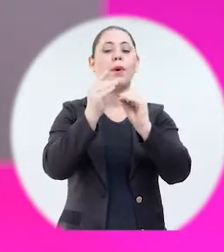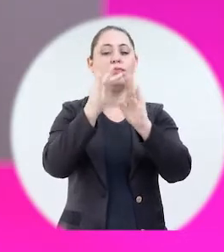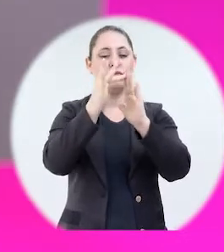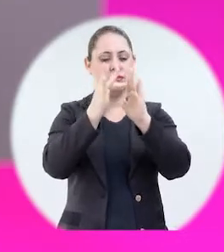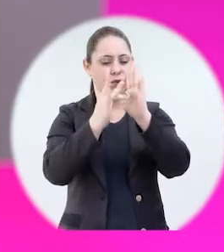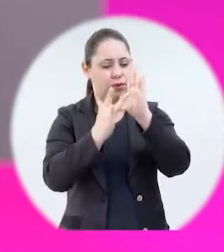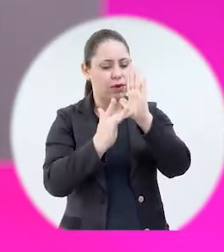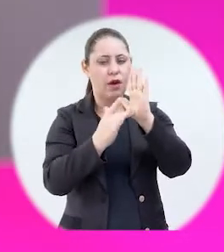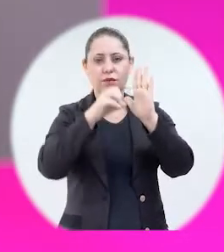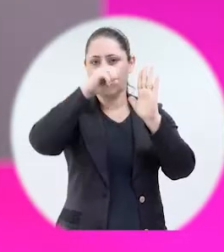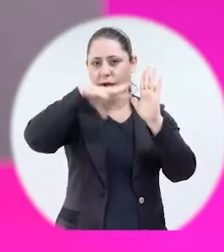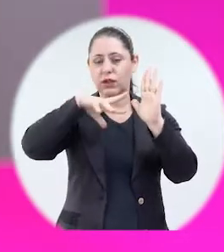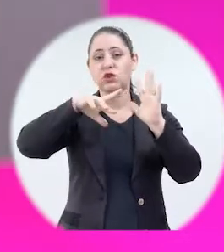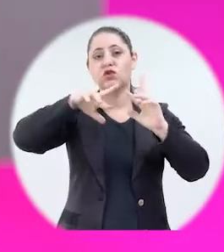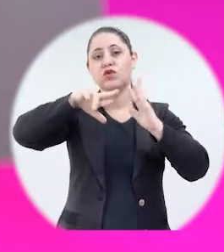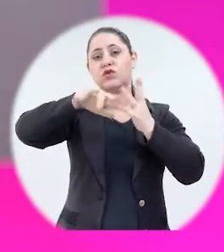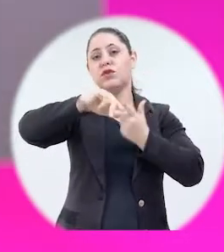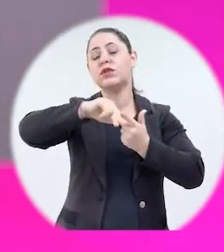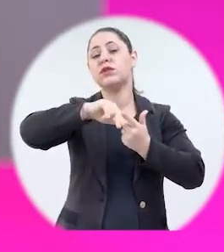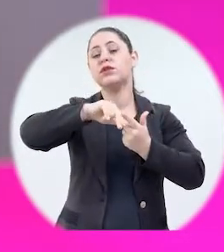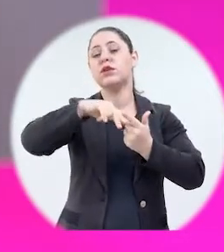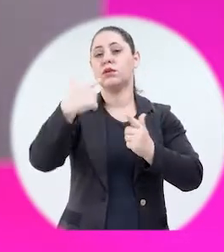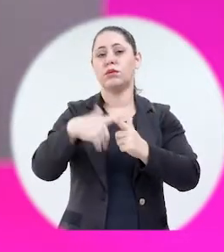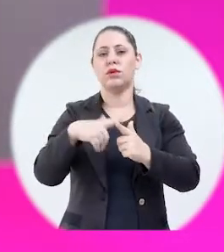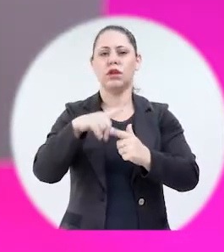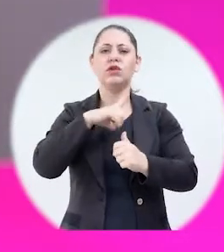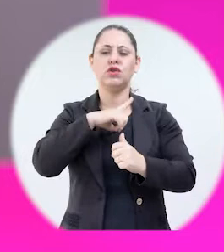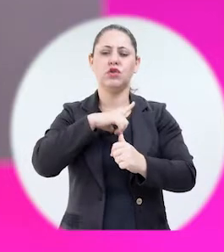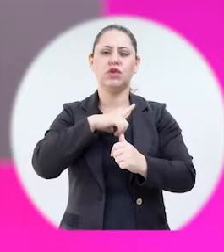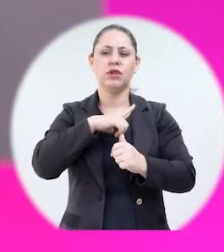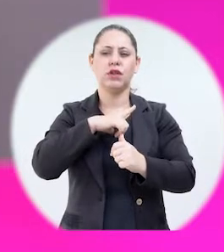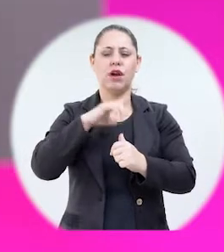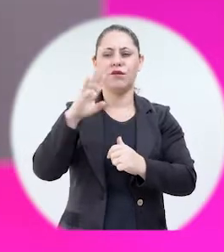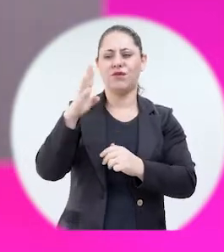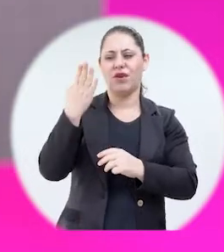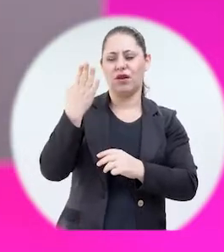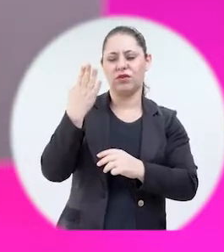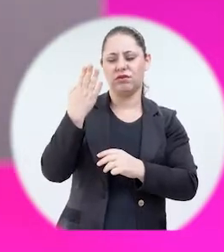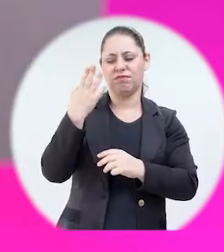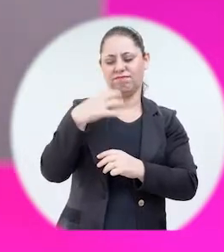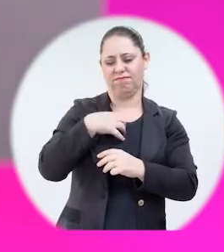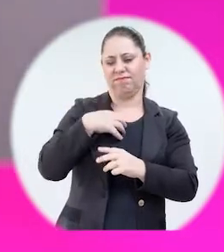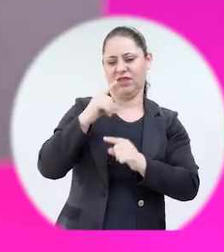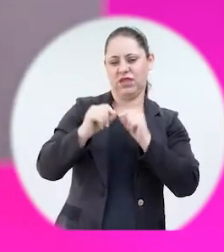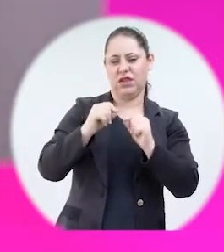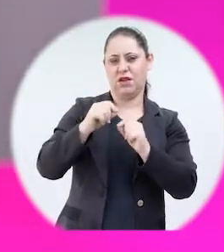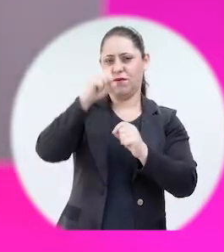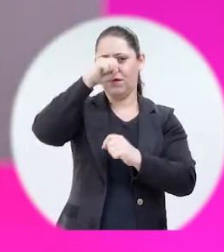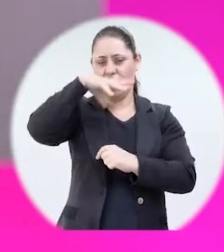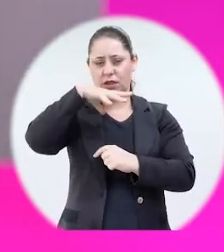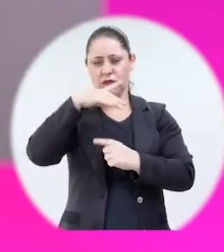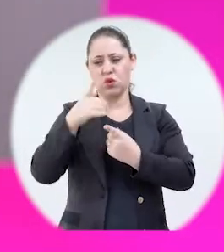de violência. Porque até então a gente tinha essa falsa impressão, de que violência